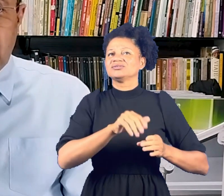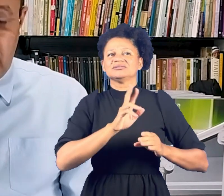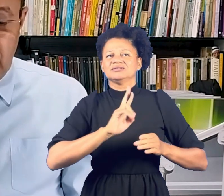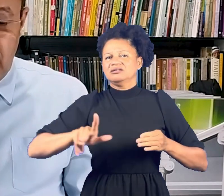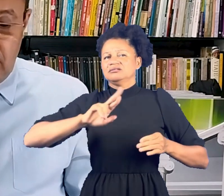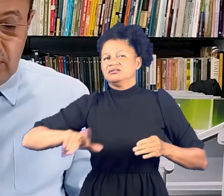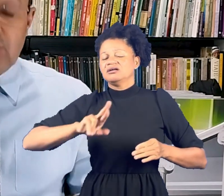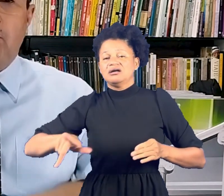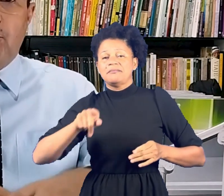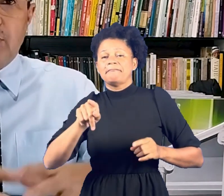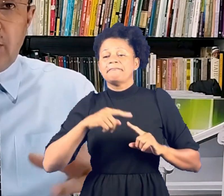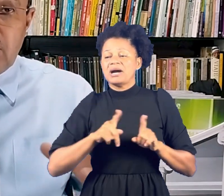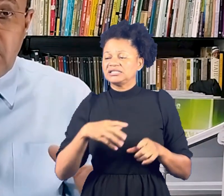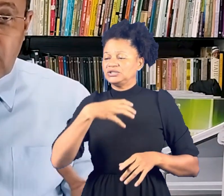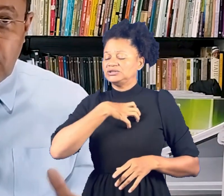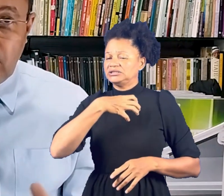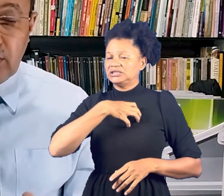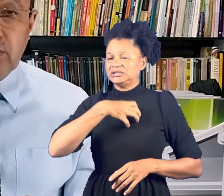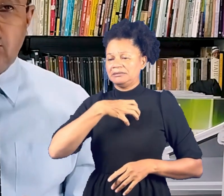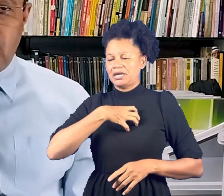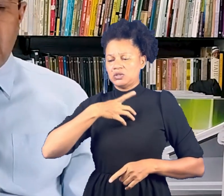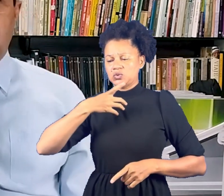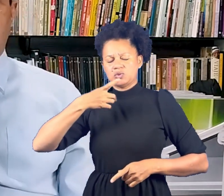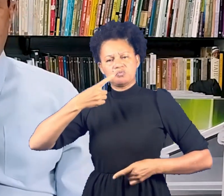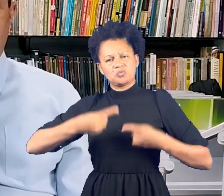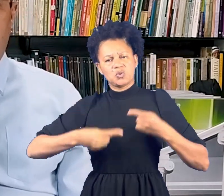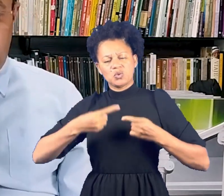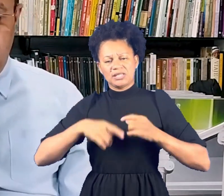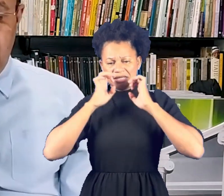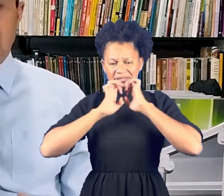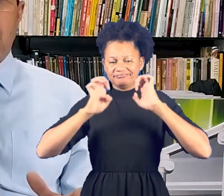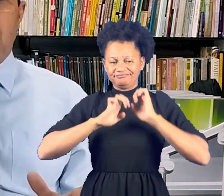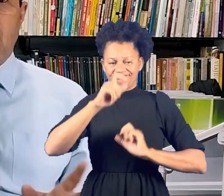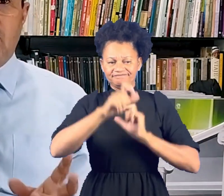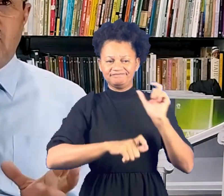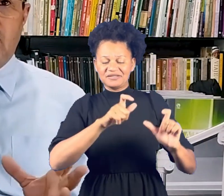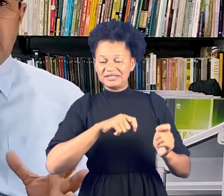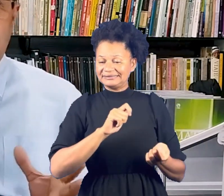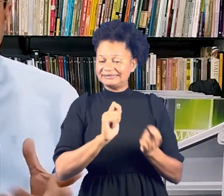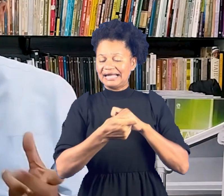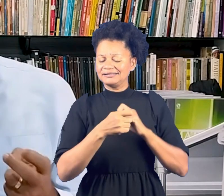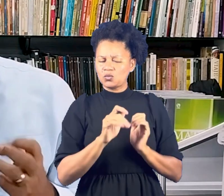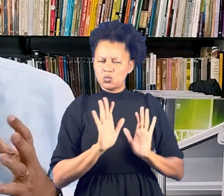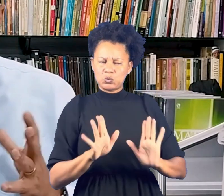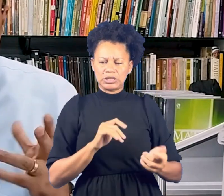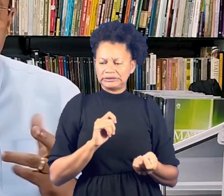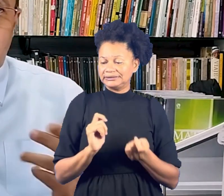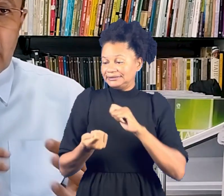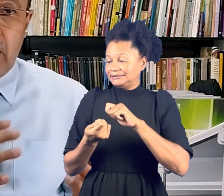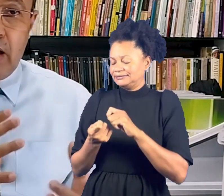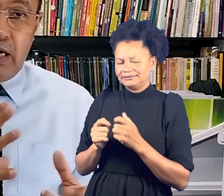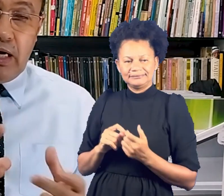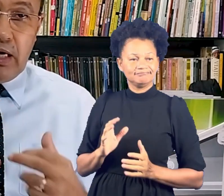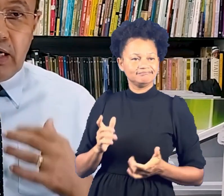carreira política, mas o procedimento político no Evangelho, essas pessoas vão se